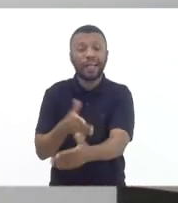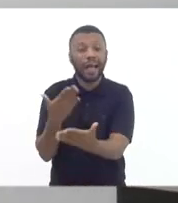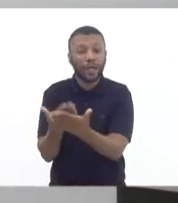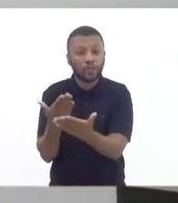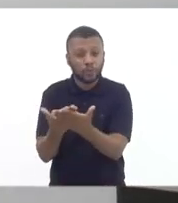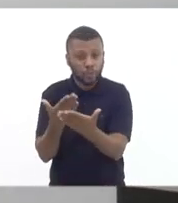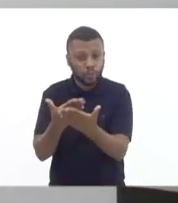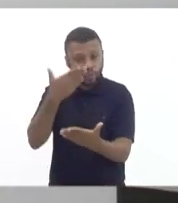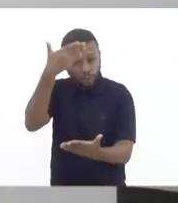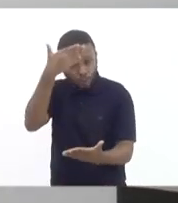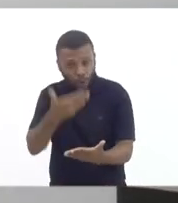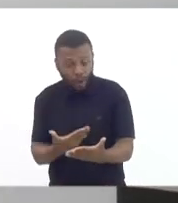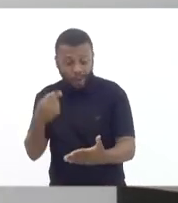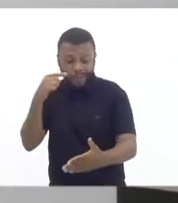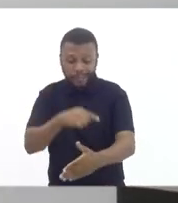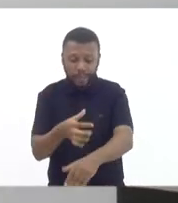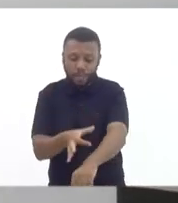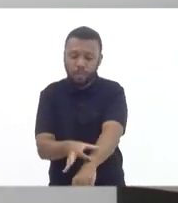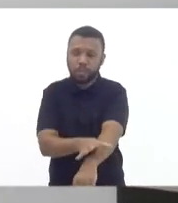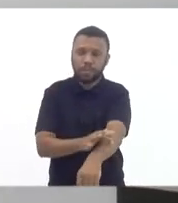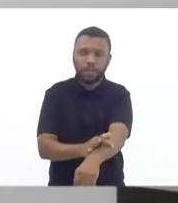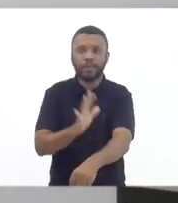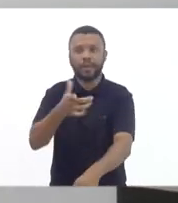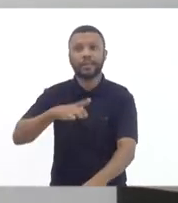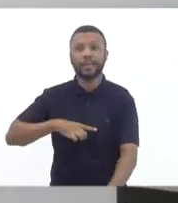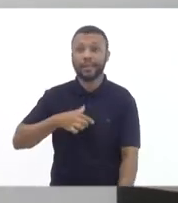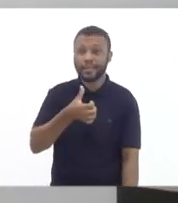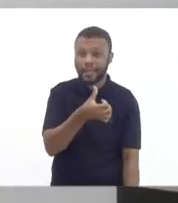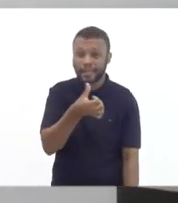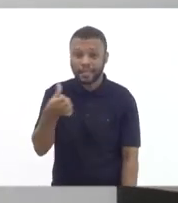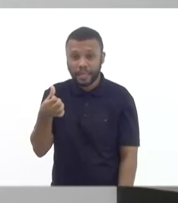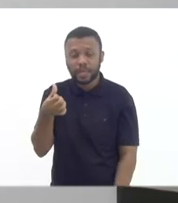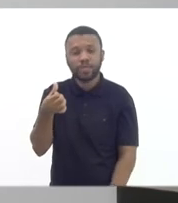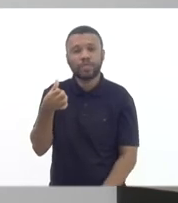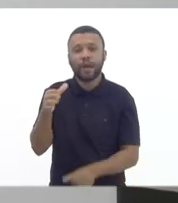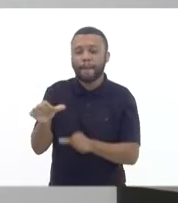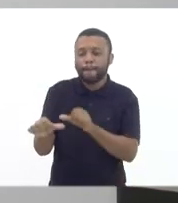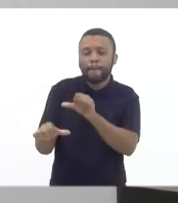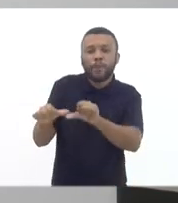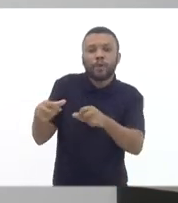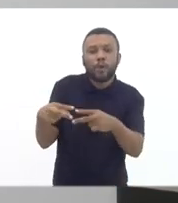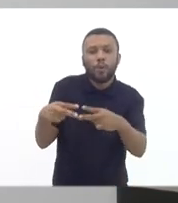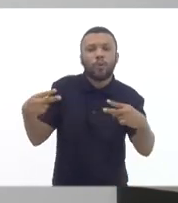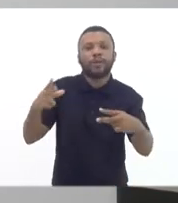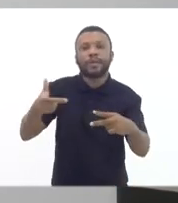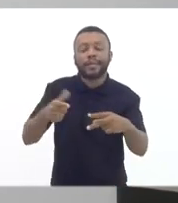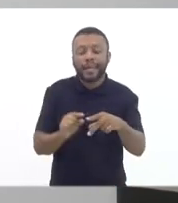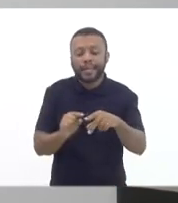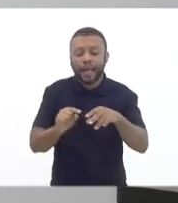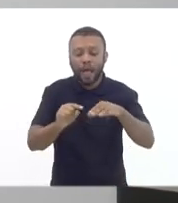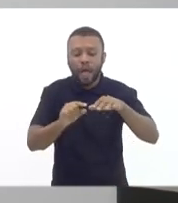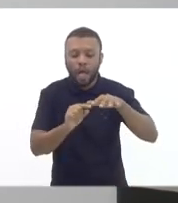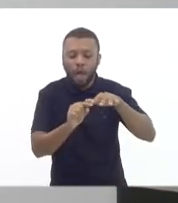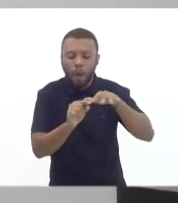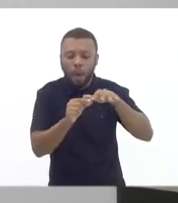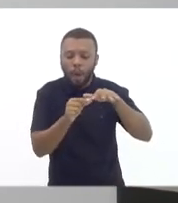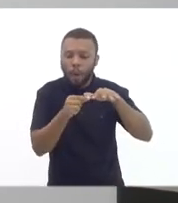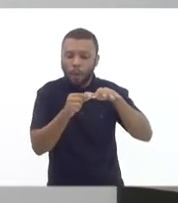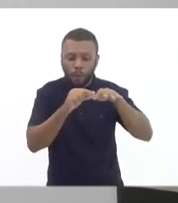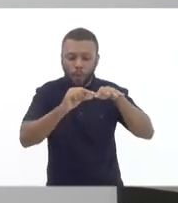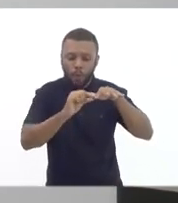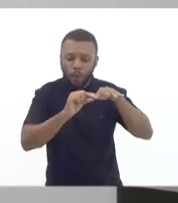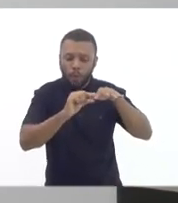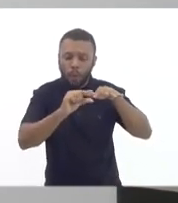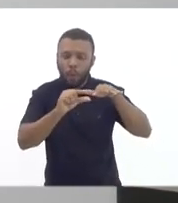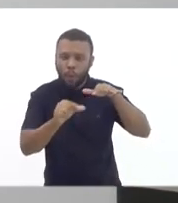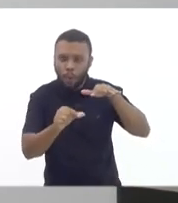a esporotricose, já está na 16ª mutação. Ela já está na unha do animal há 1 ano. E isso quer dizer que o